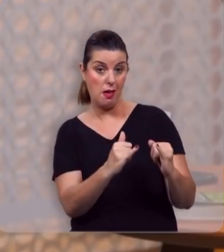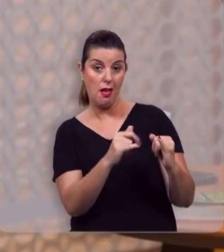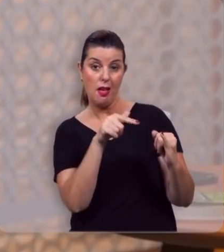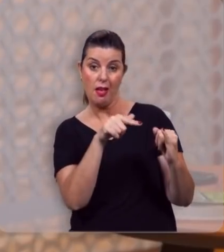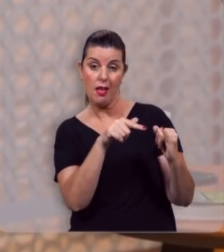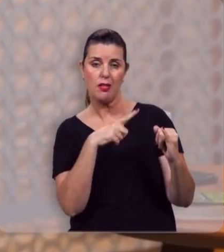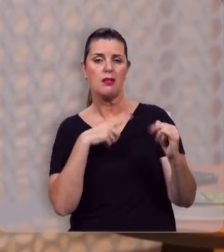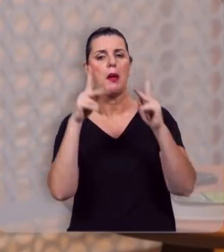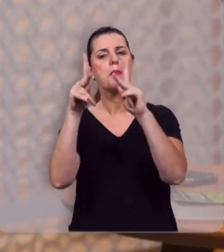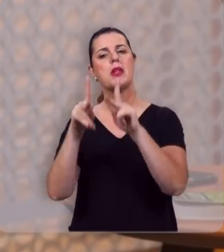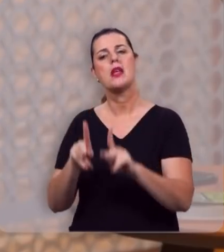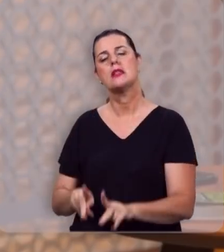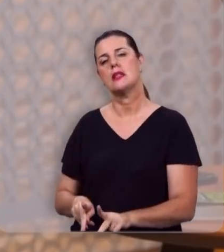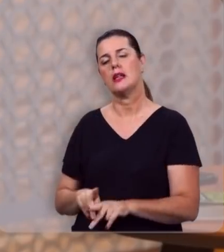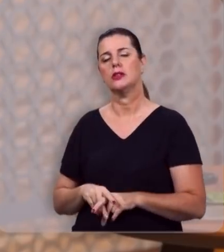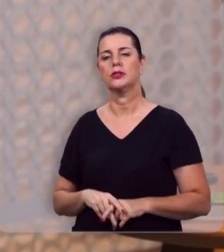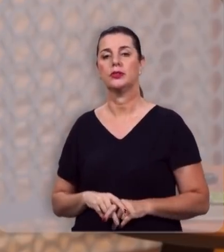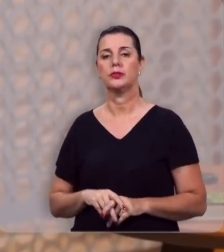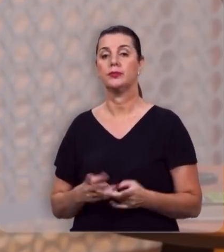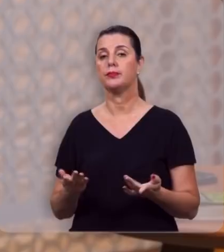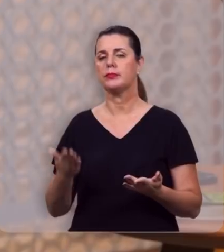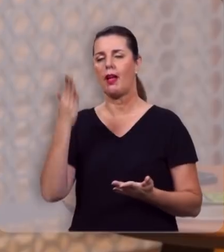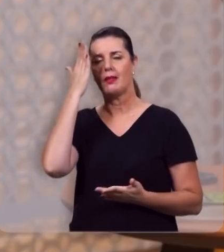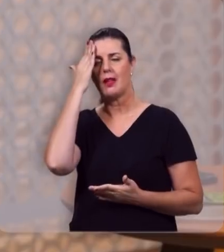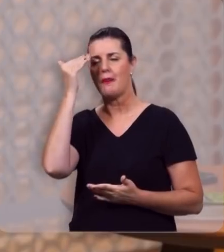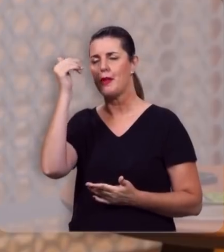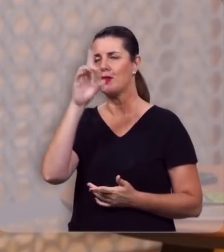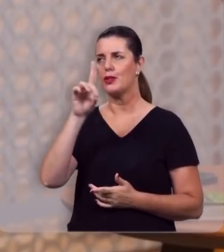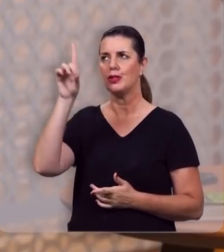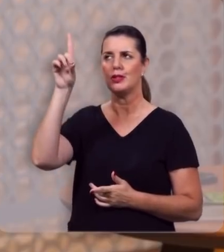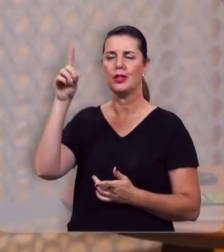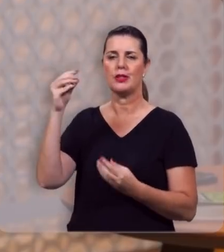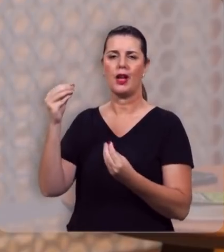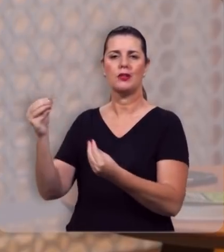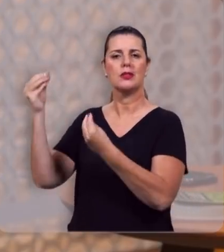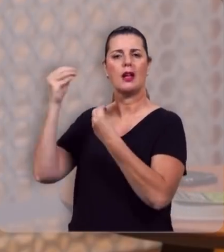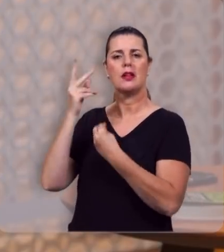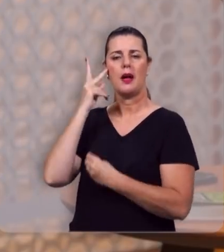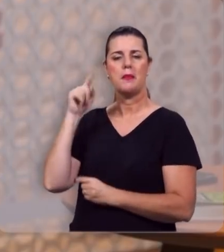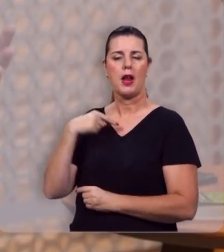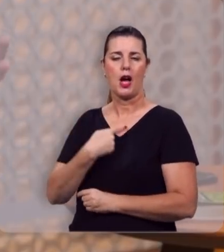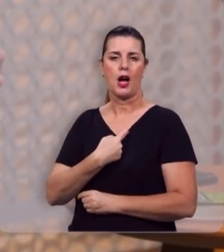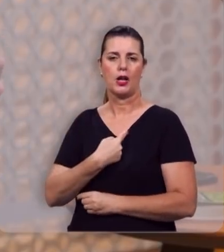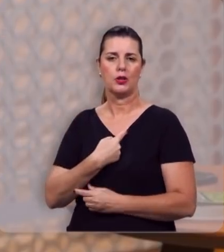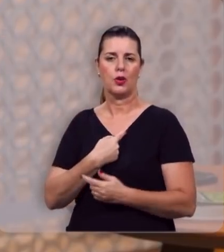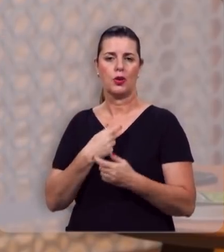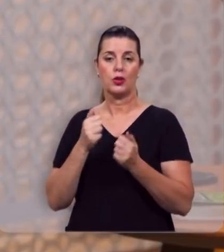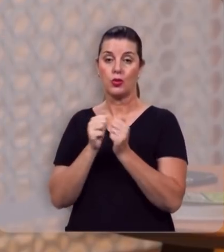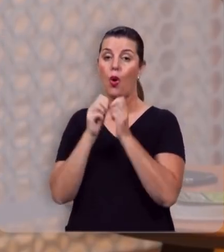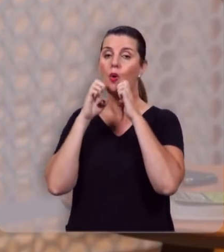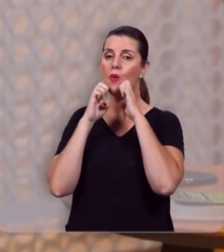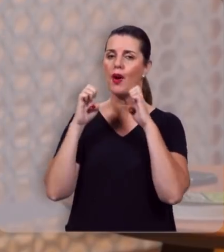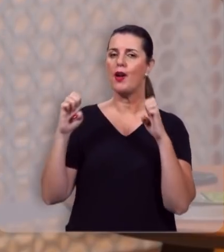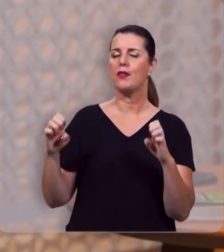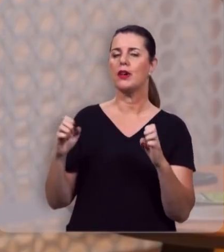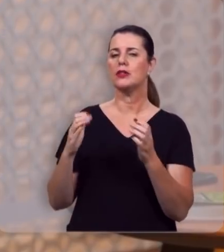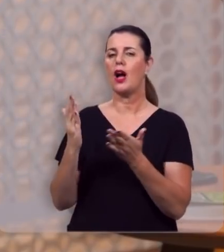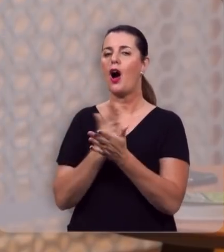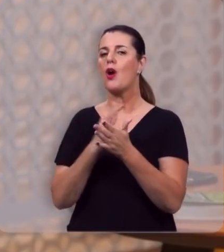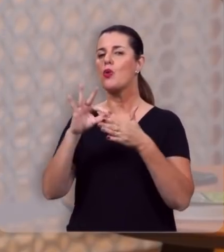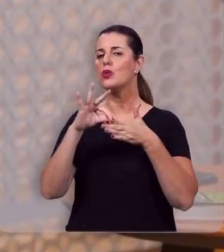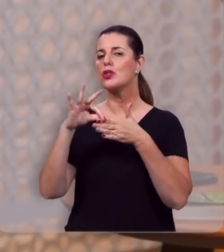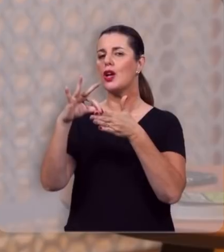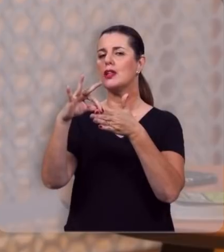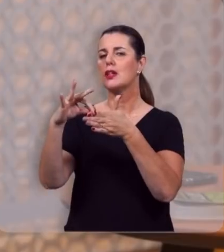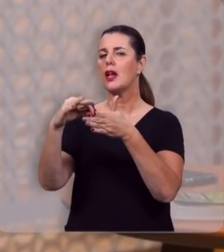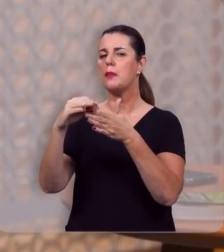estão presentes. E a sabedoria de Deus, ela acaba nos trazendo, então, a partir do Evangelho, alguns